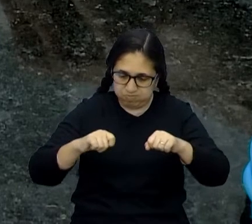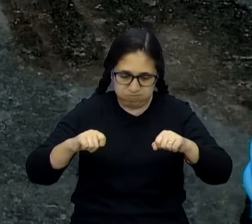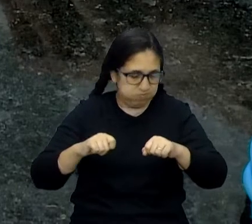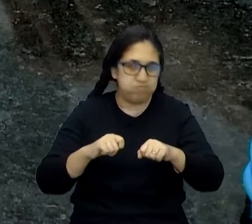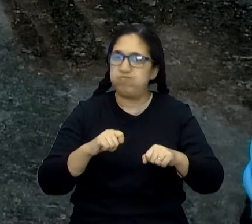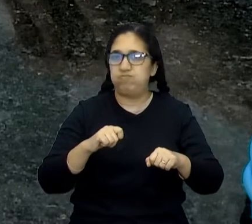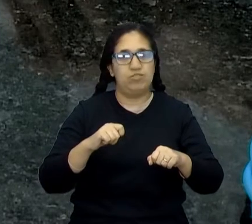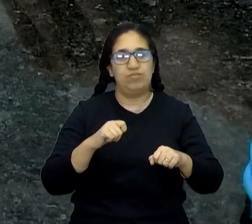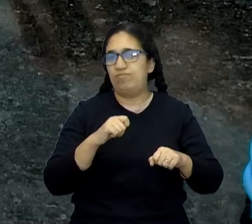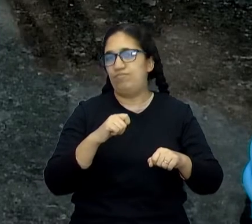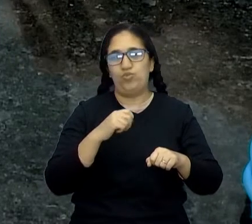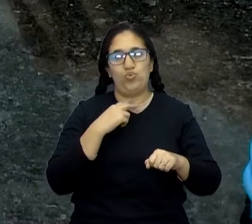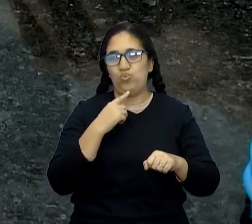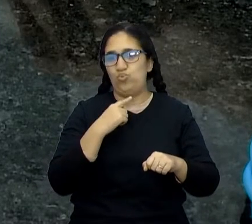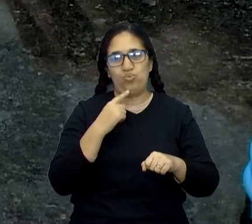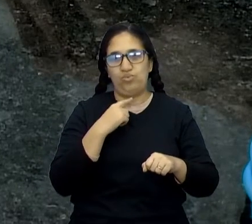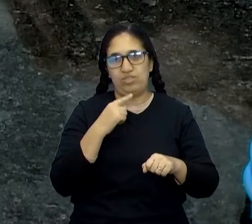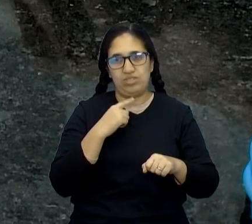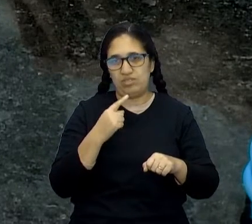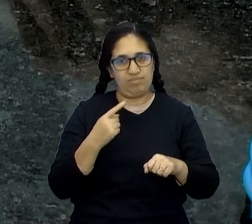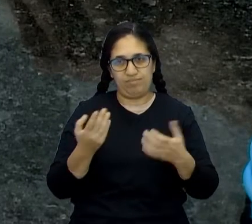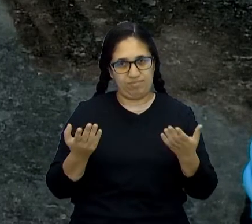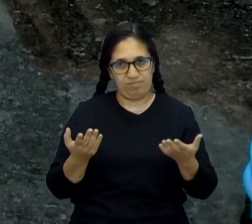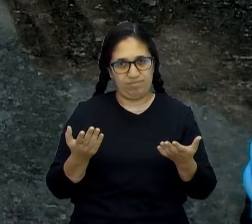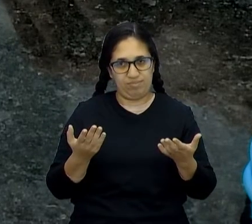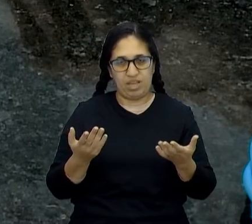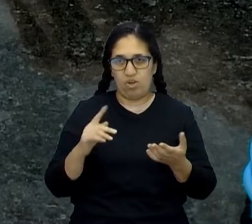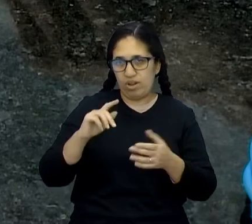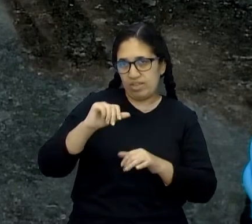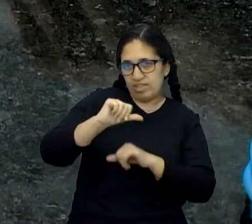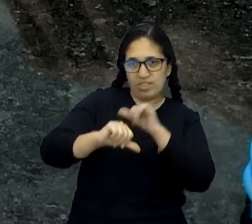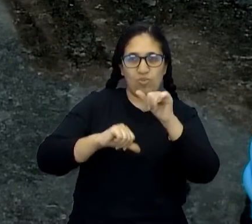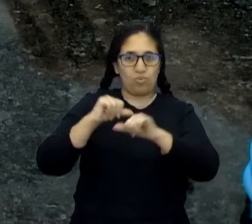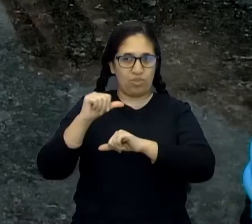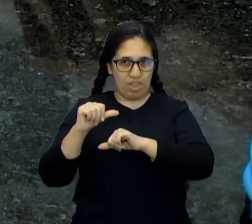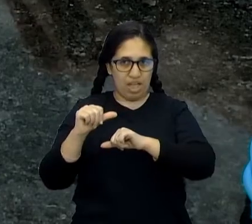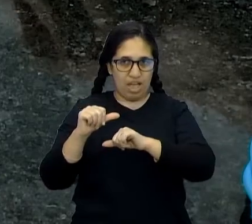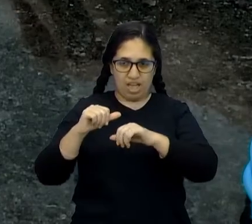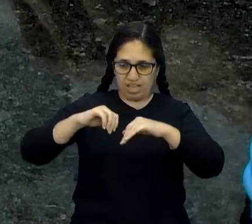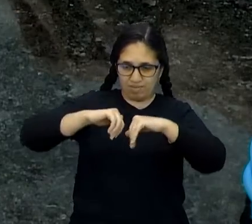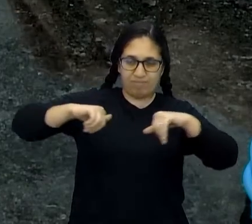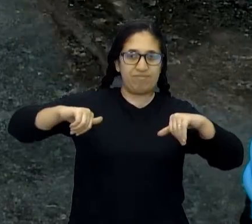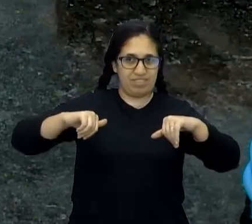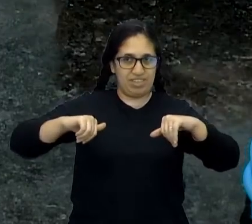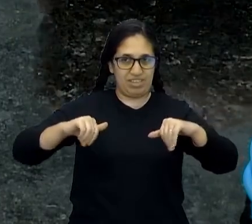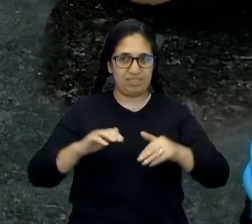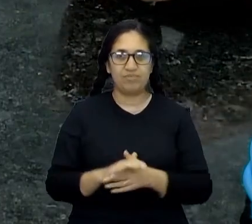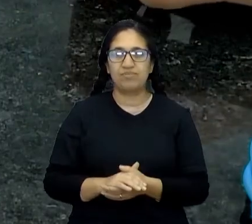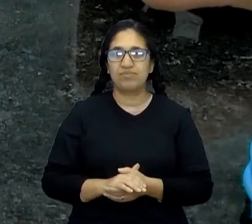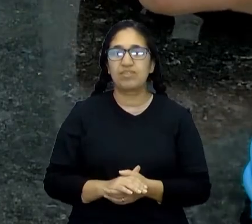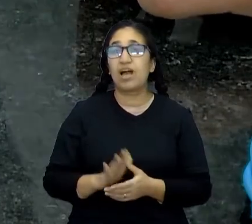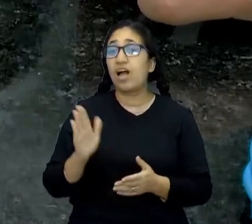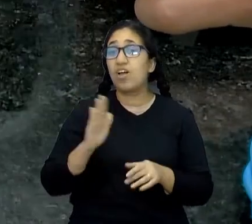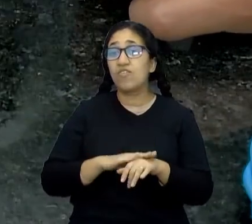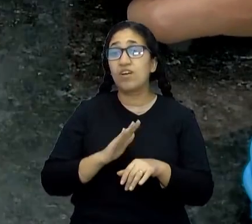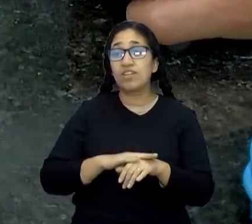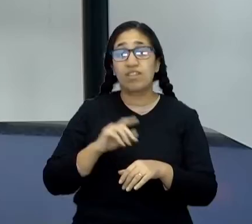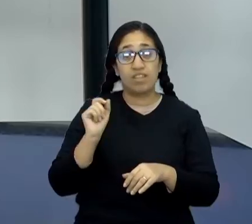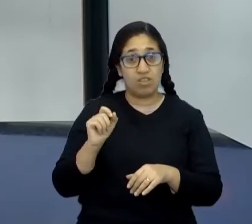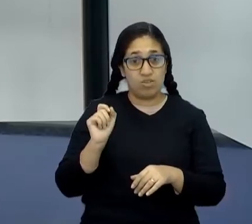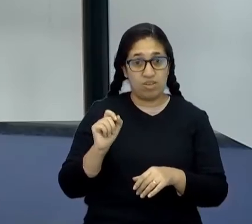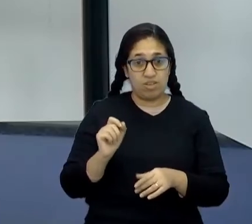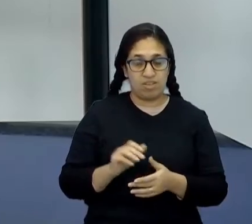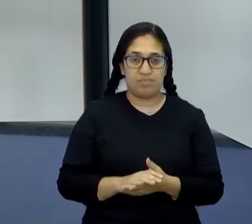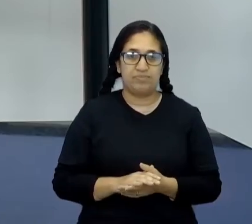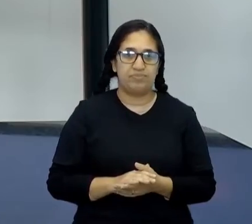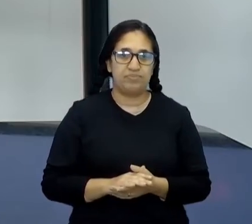se repelem, eu não consigo se juntar. O mesmo acontece se eu virar um dos ímãs, eles vão ficar um norte e um sul. Então, o que que eu vou fazer, ó? Aqui